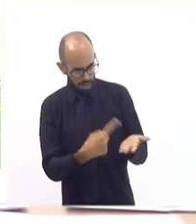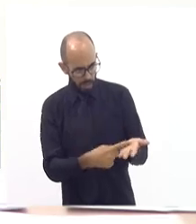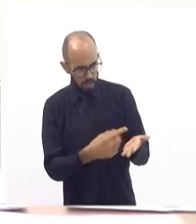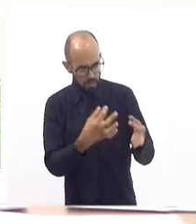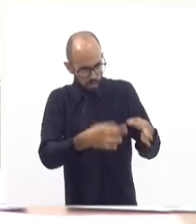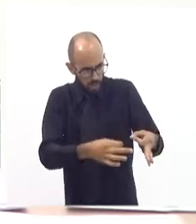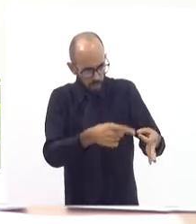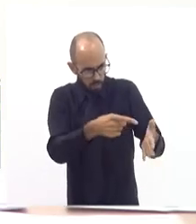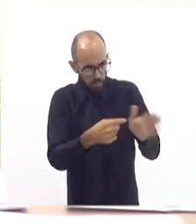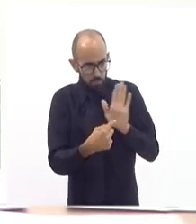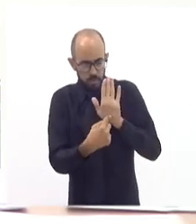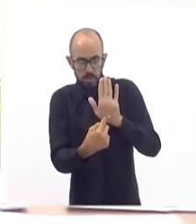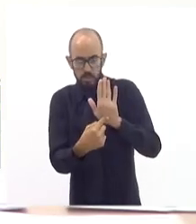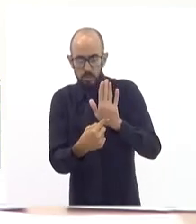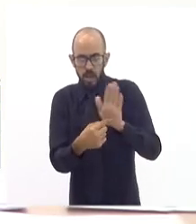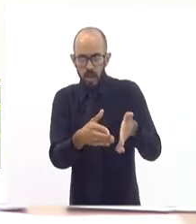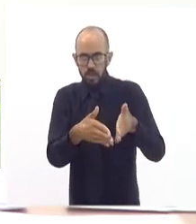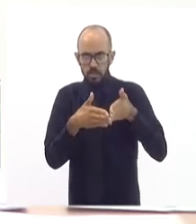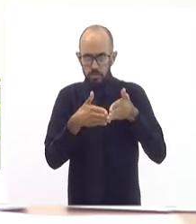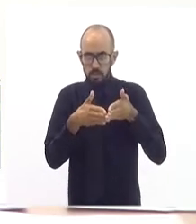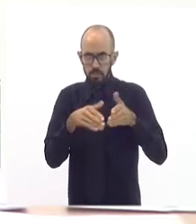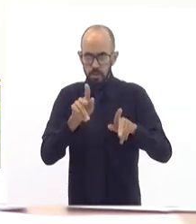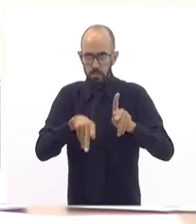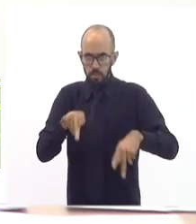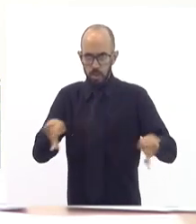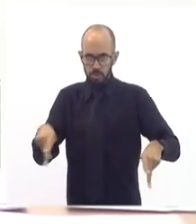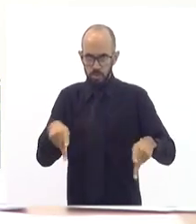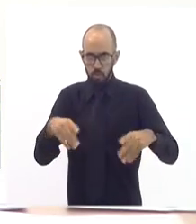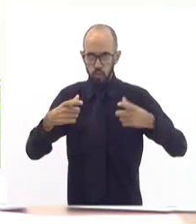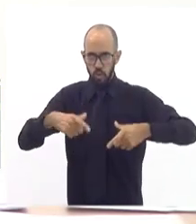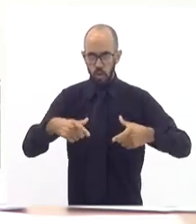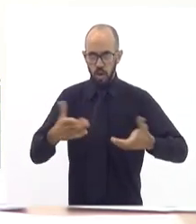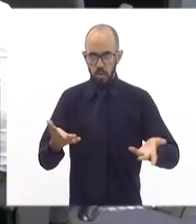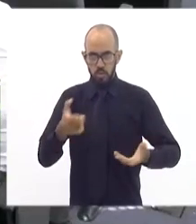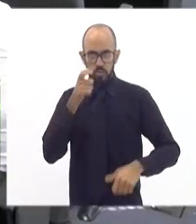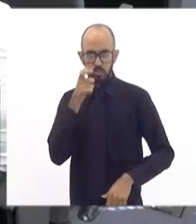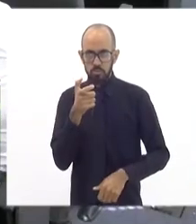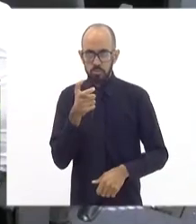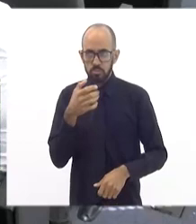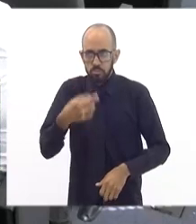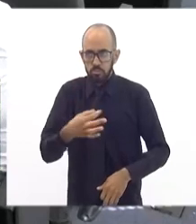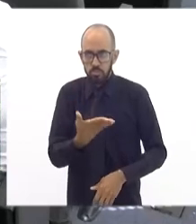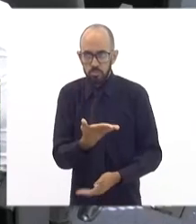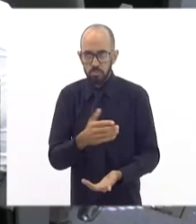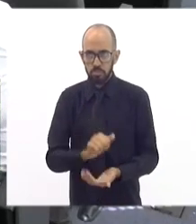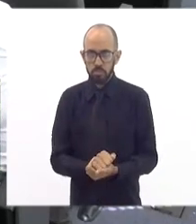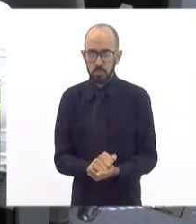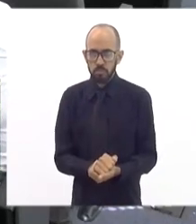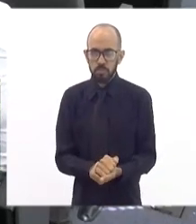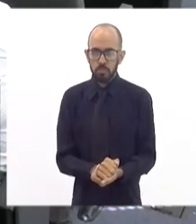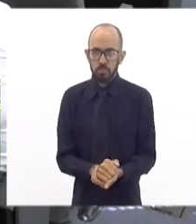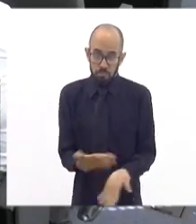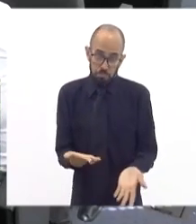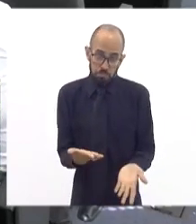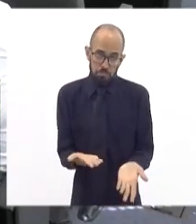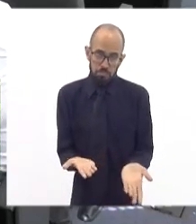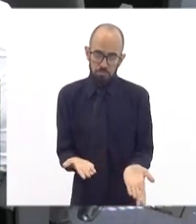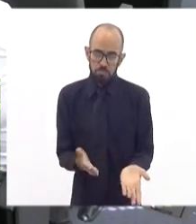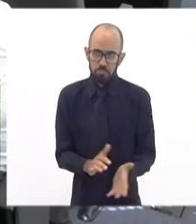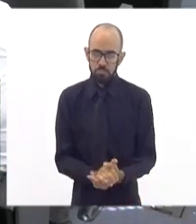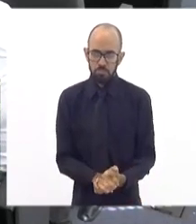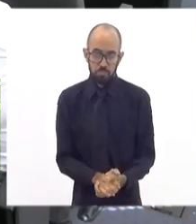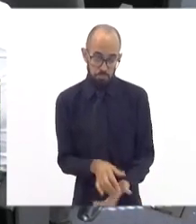a licença a população local a os interessados assina assim nós